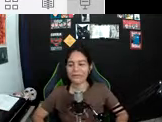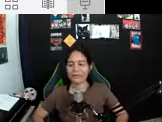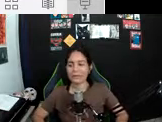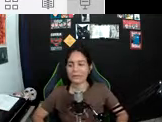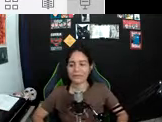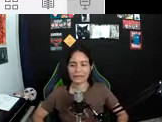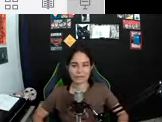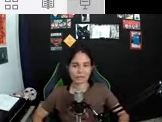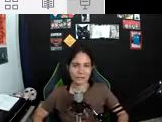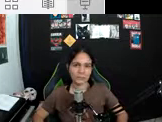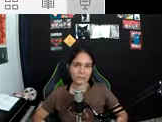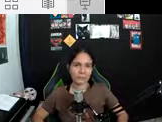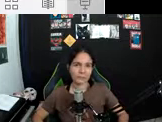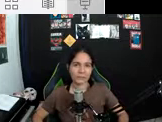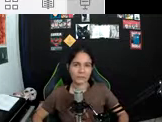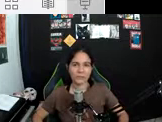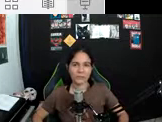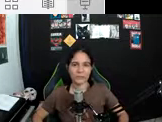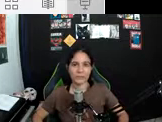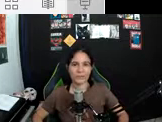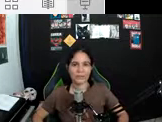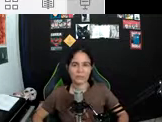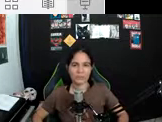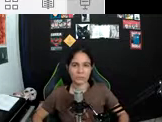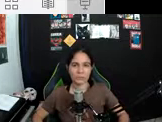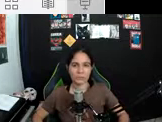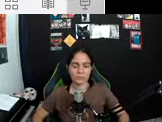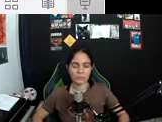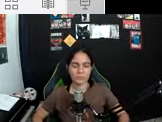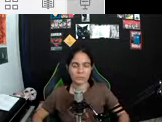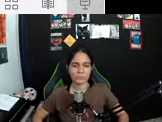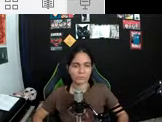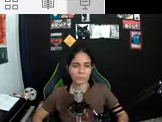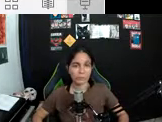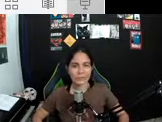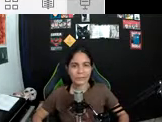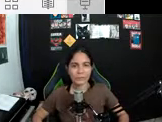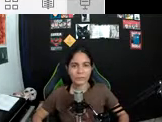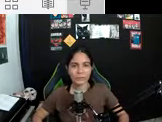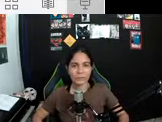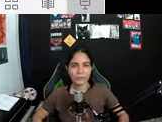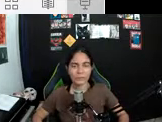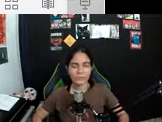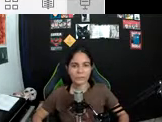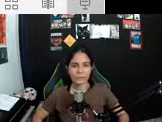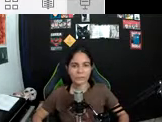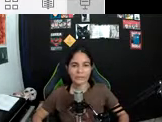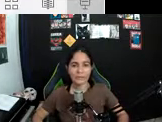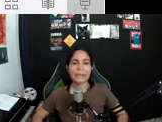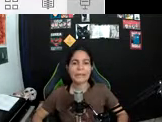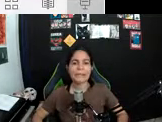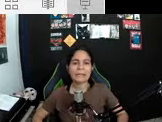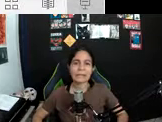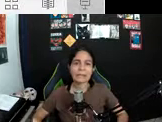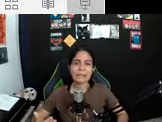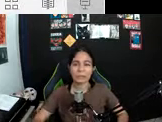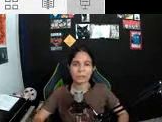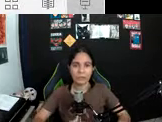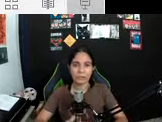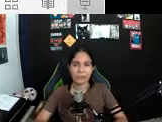né, que até então, né, você não tem nada a ver com a vida pessoal dela, né?